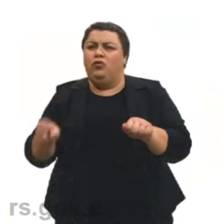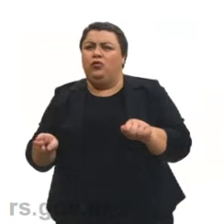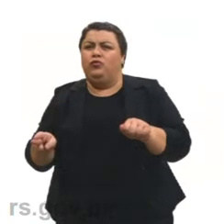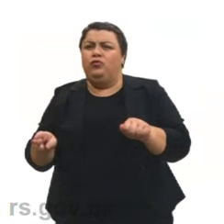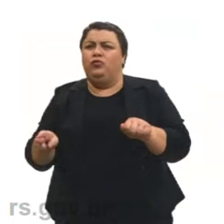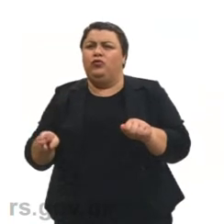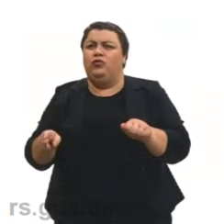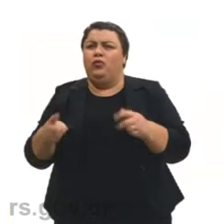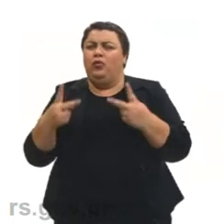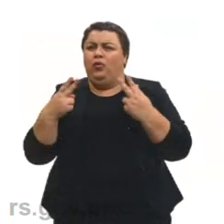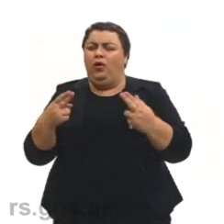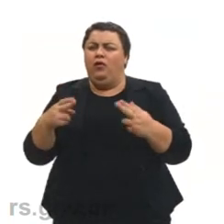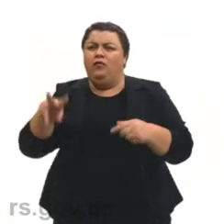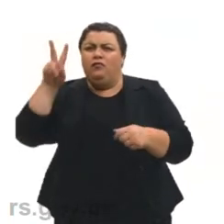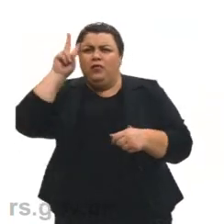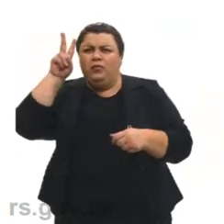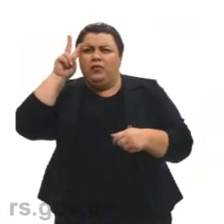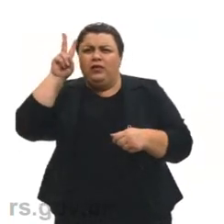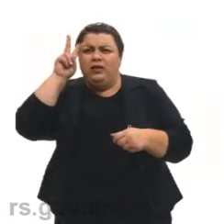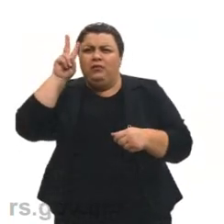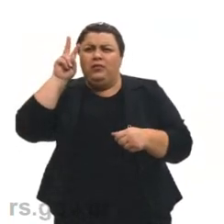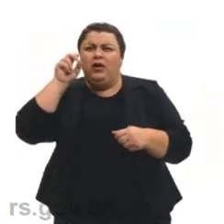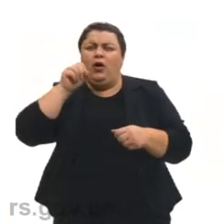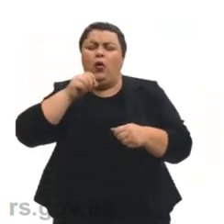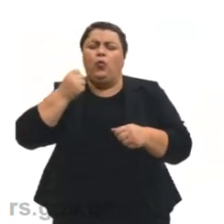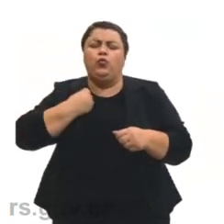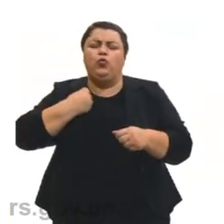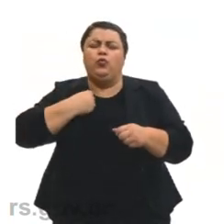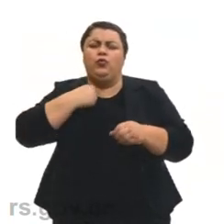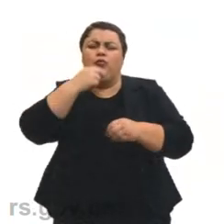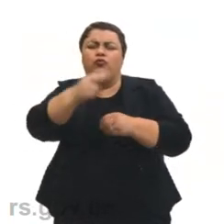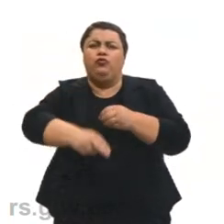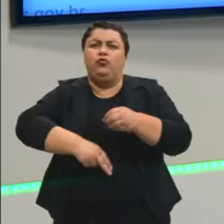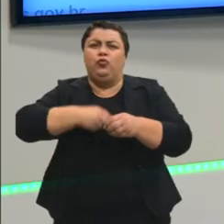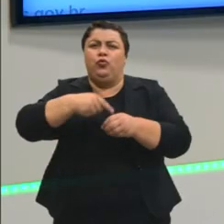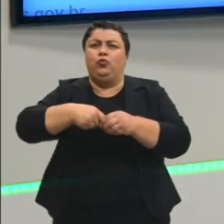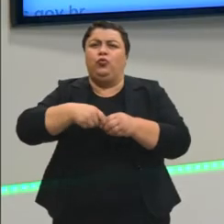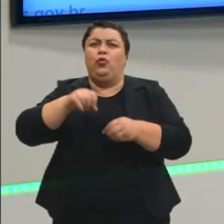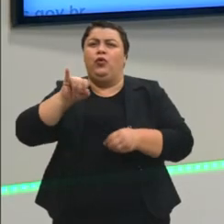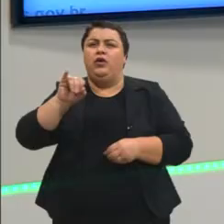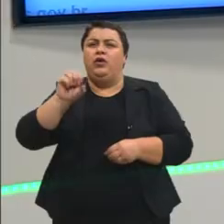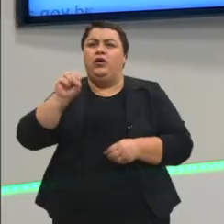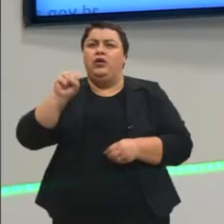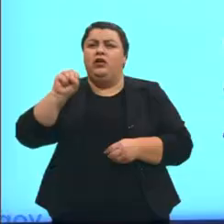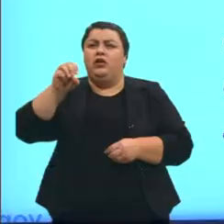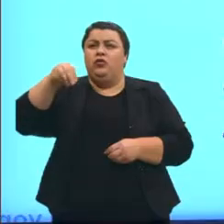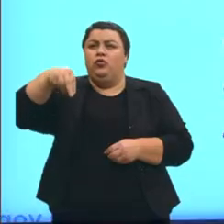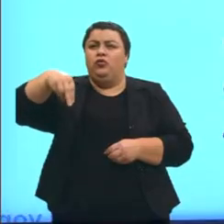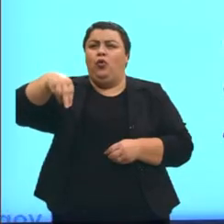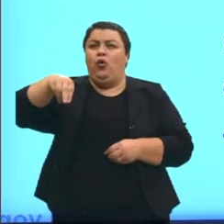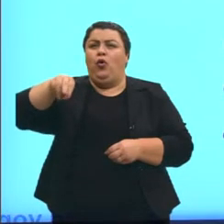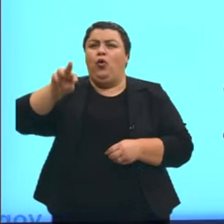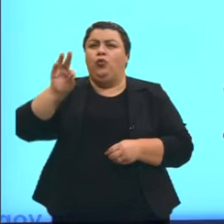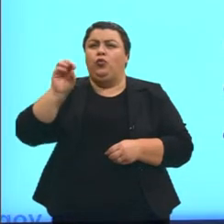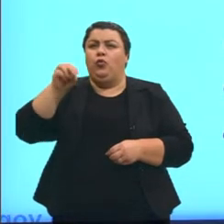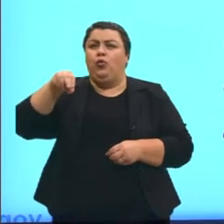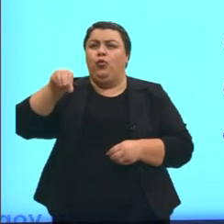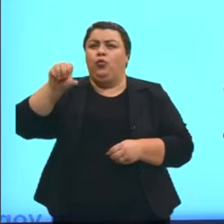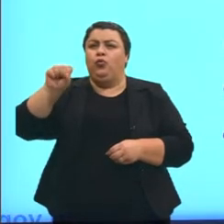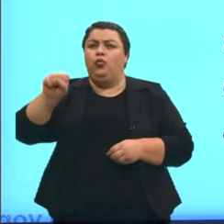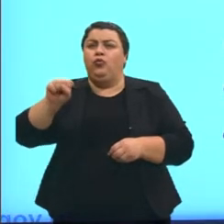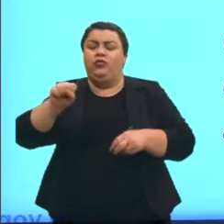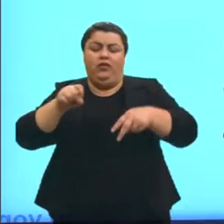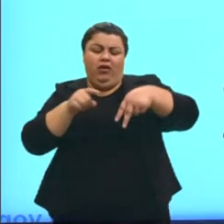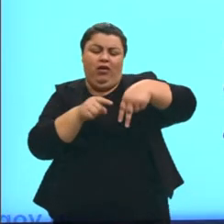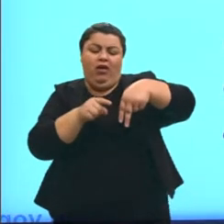de nêutrons vamos lembrar lá número de nêutrons é um isótono terminar n sim é o mesmo número de nêutrons